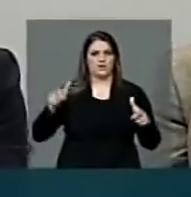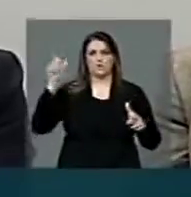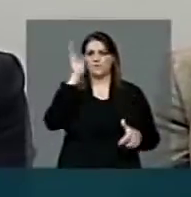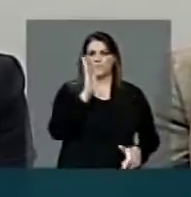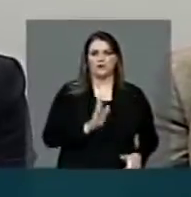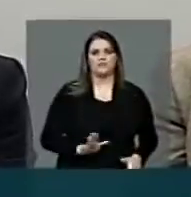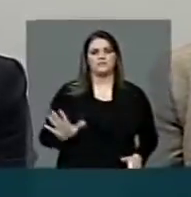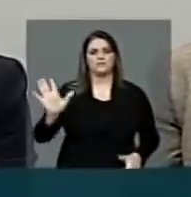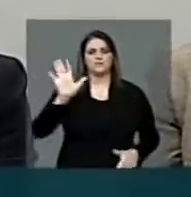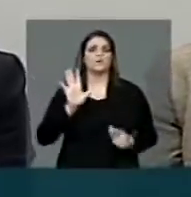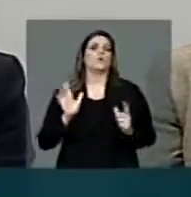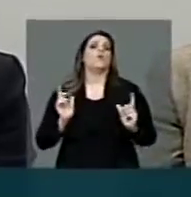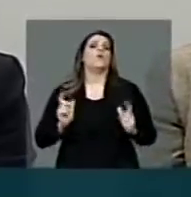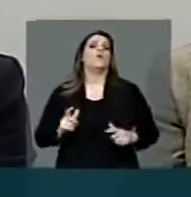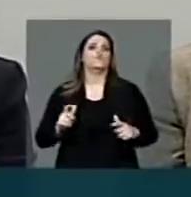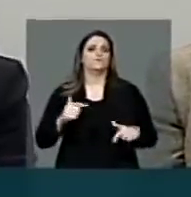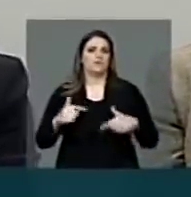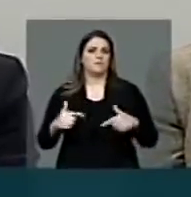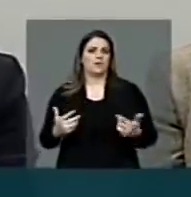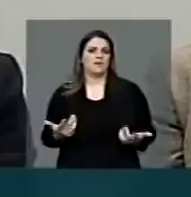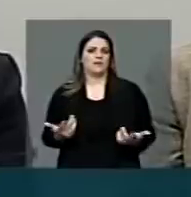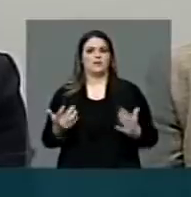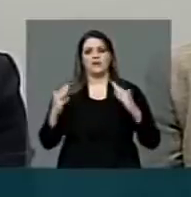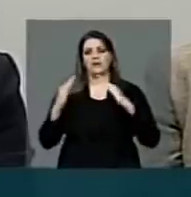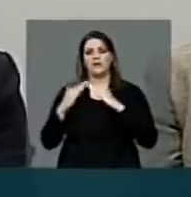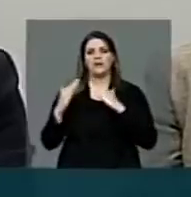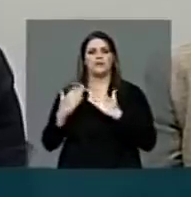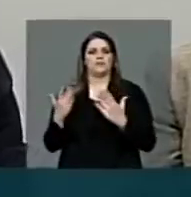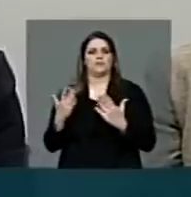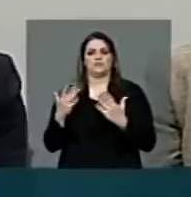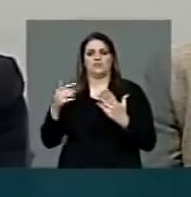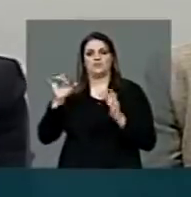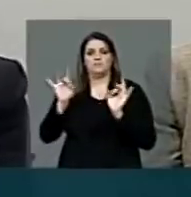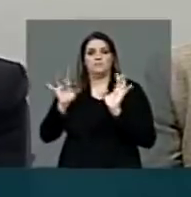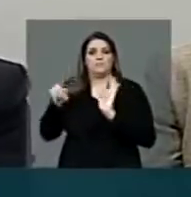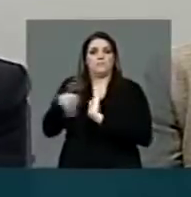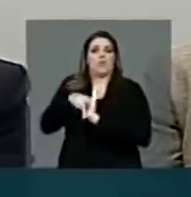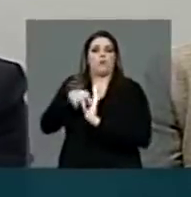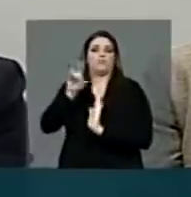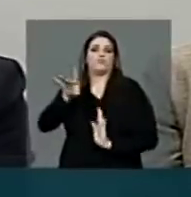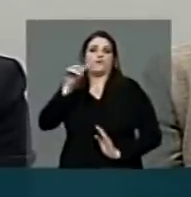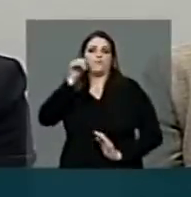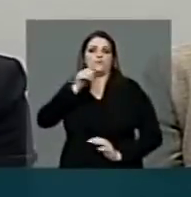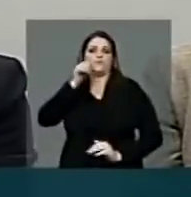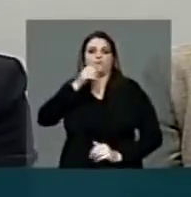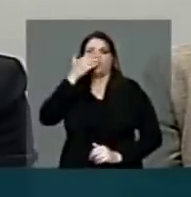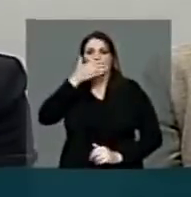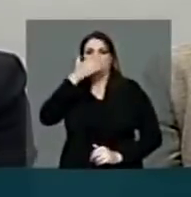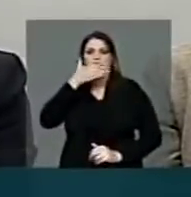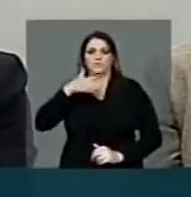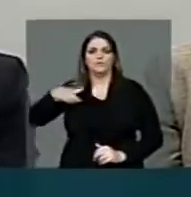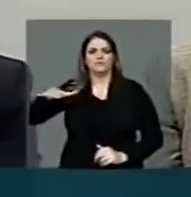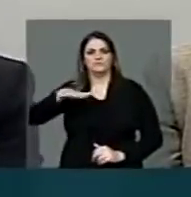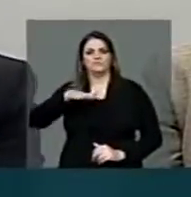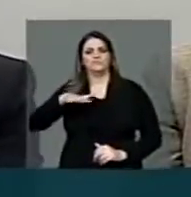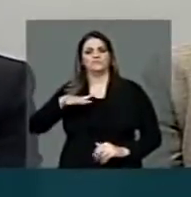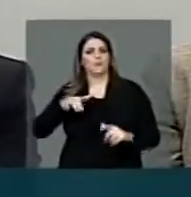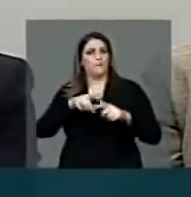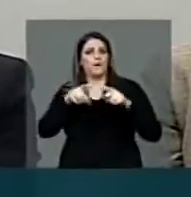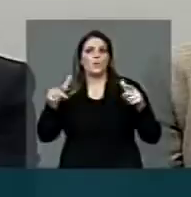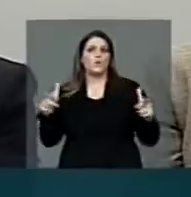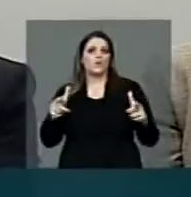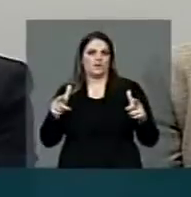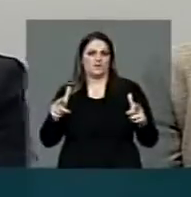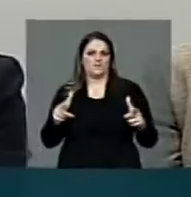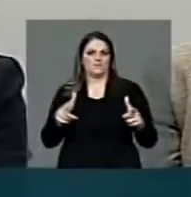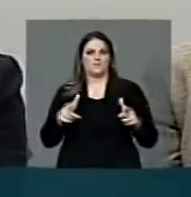desenvolvem essa prática numa casa de prostituição. A grande maioria exerce numa casa. E as casas, embora